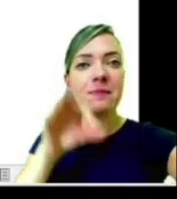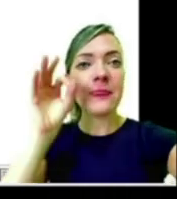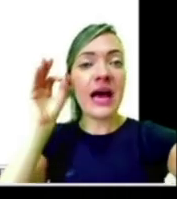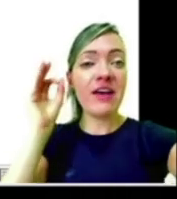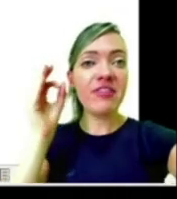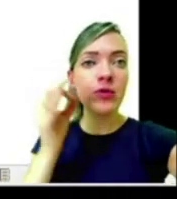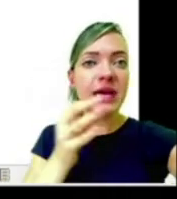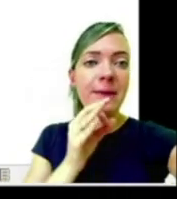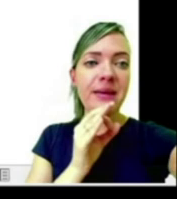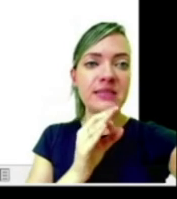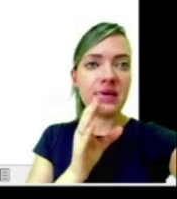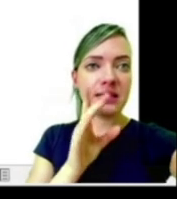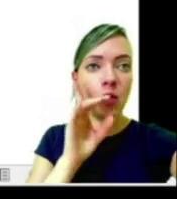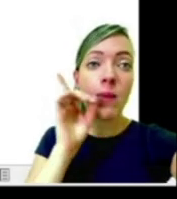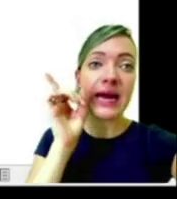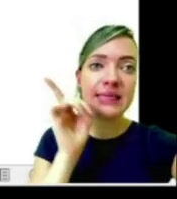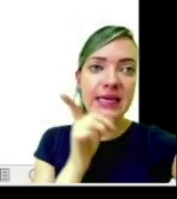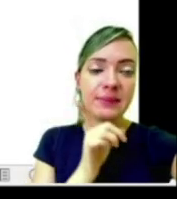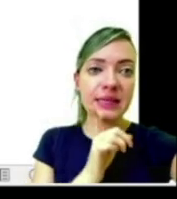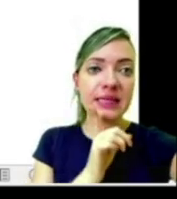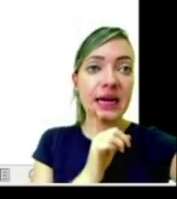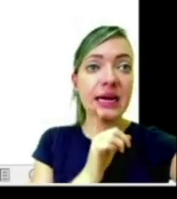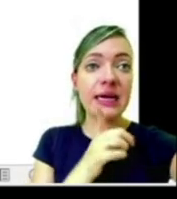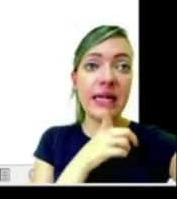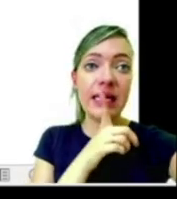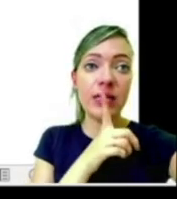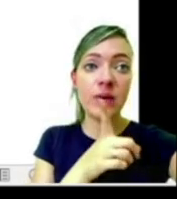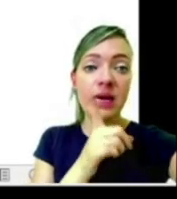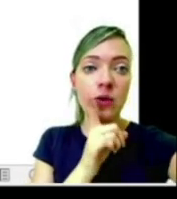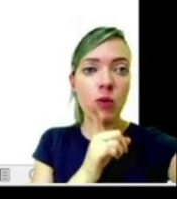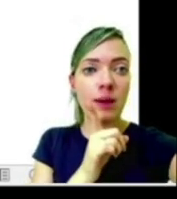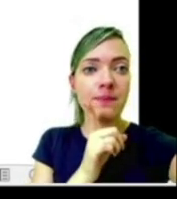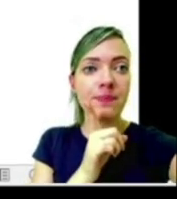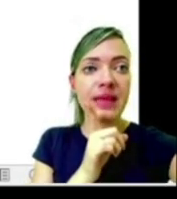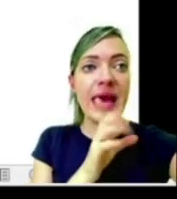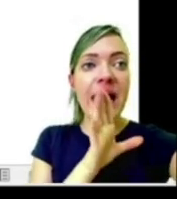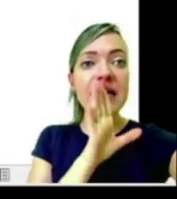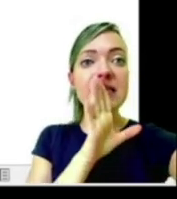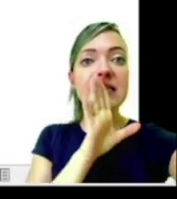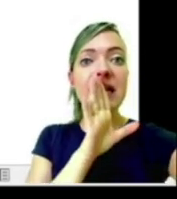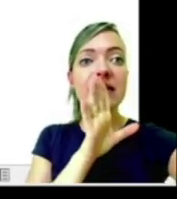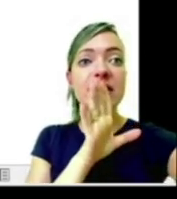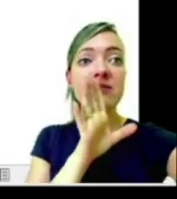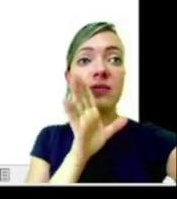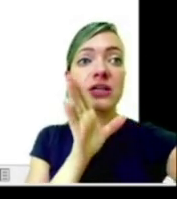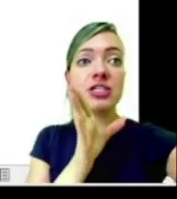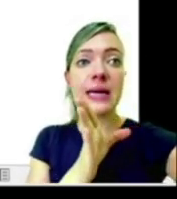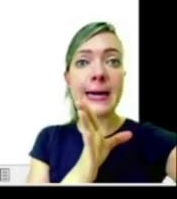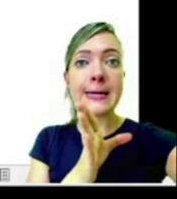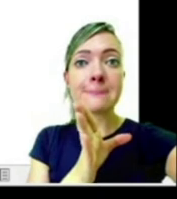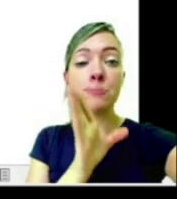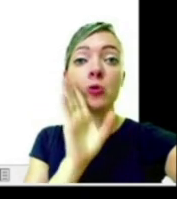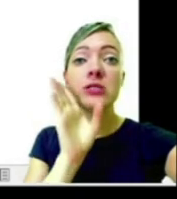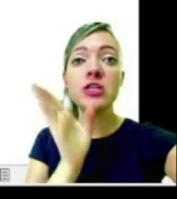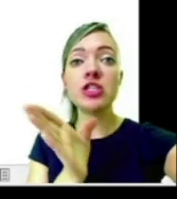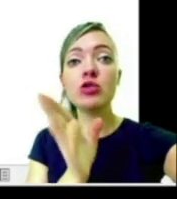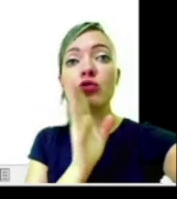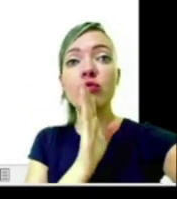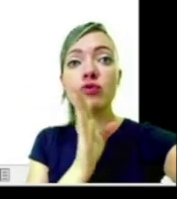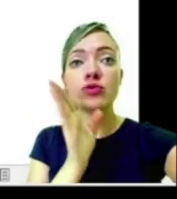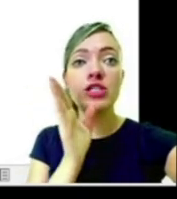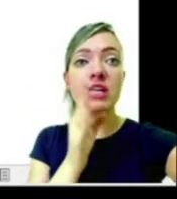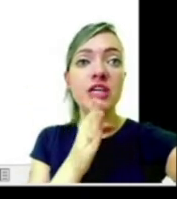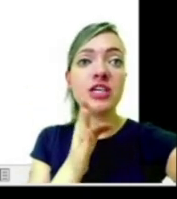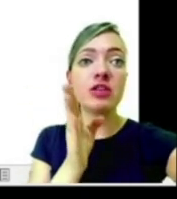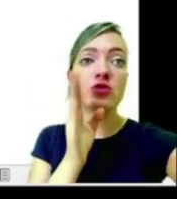Enem! A figura representa uma cadeia alimentar em uma lagoa. As setas vão indicar o sentido